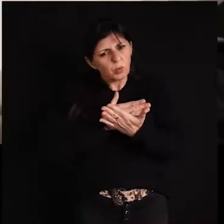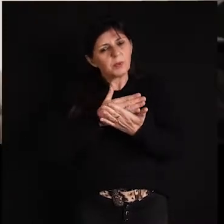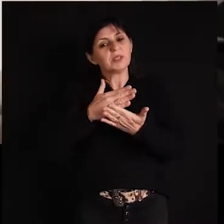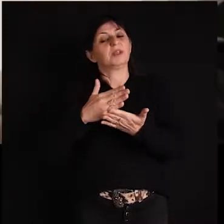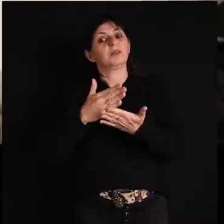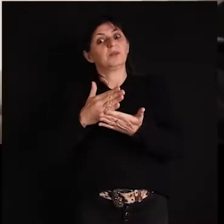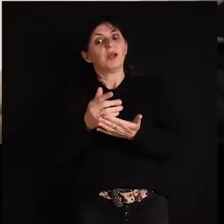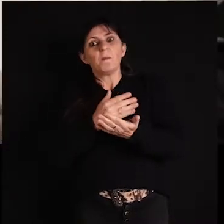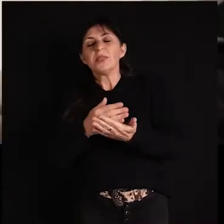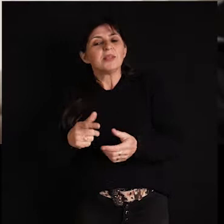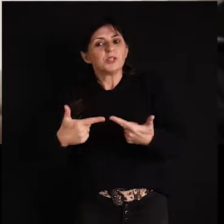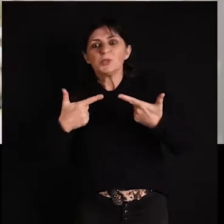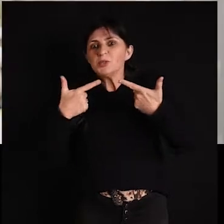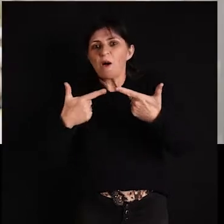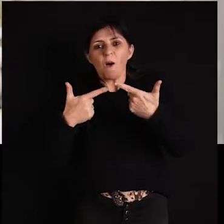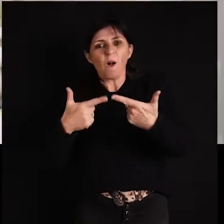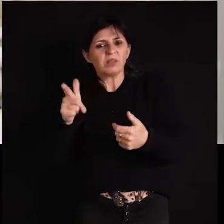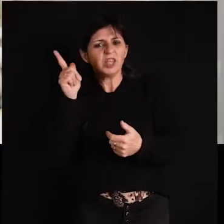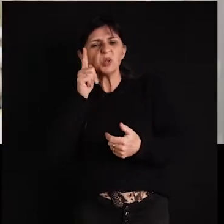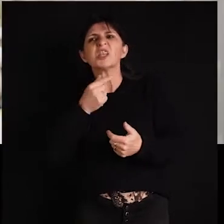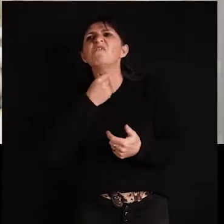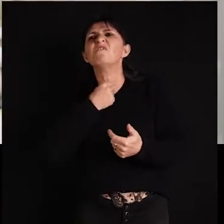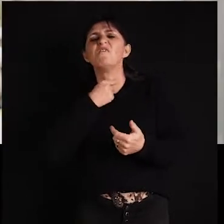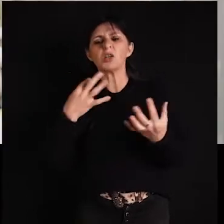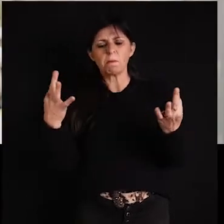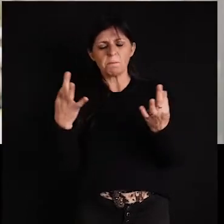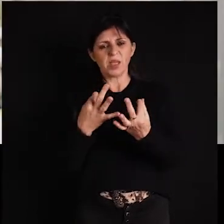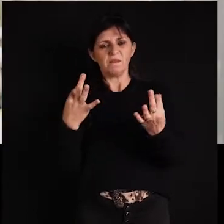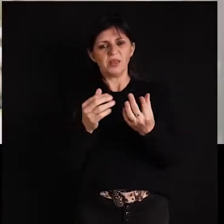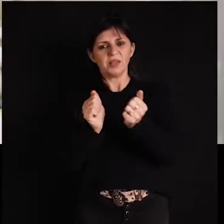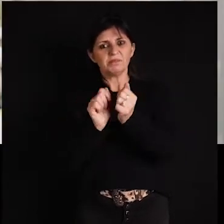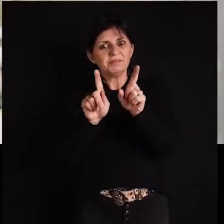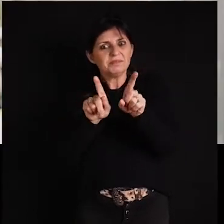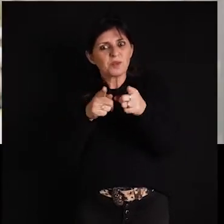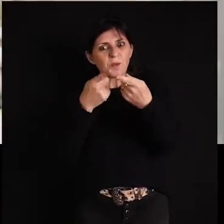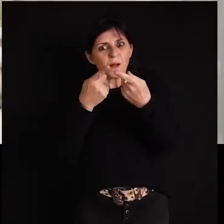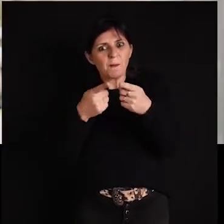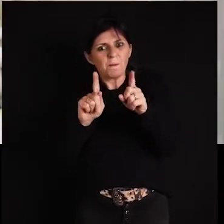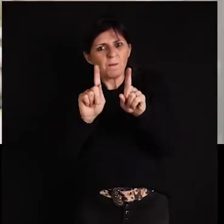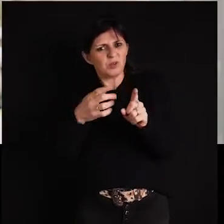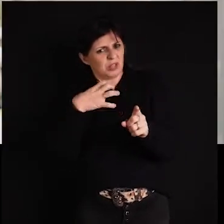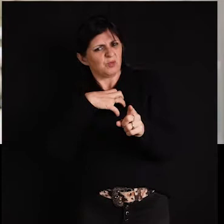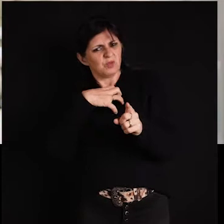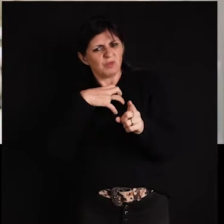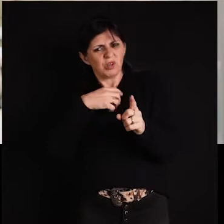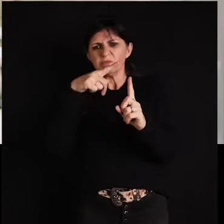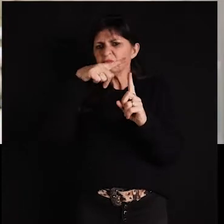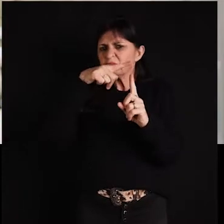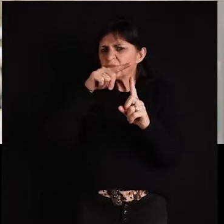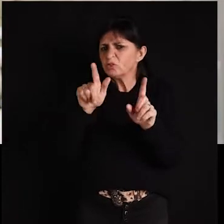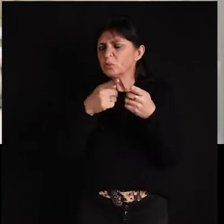E dei uma sorte muito grande, a minha voz fechou com o estilo da música, foi um estilo de música que eu gostei muito de